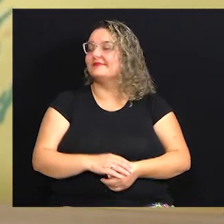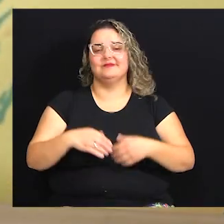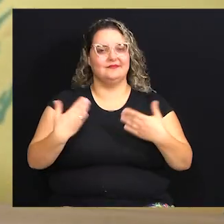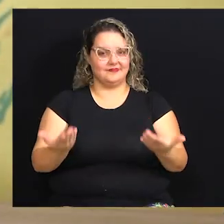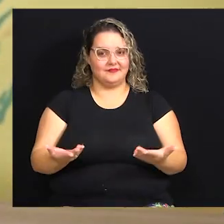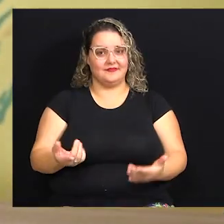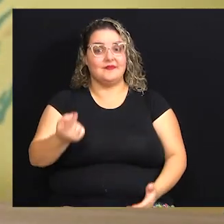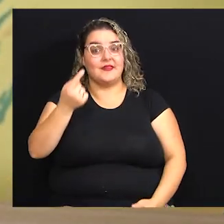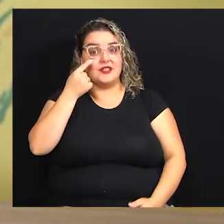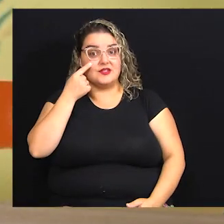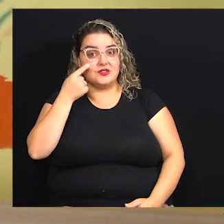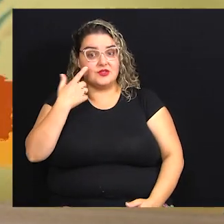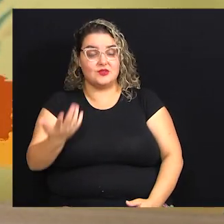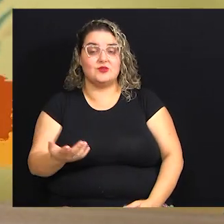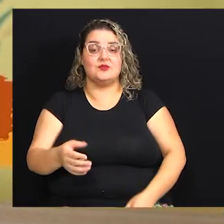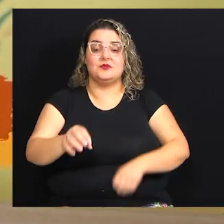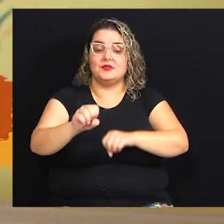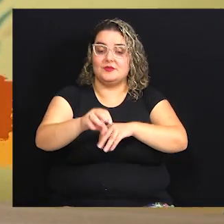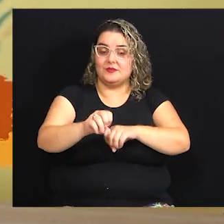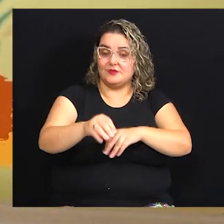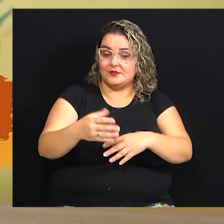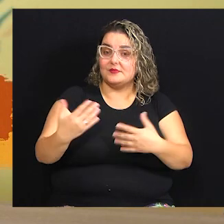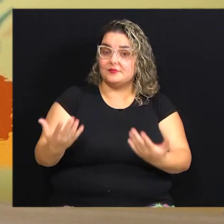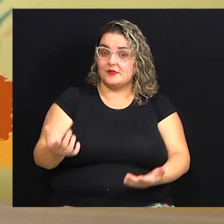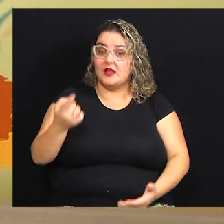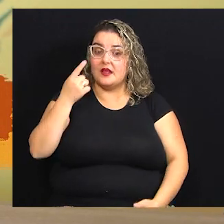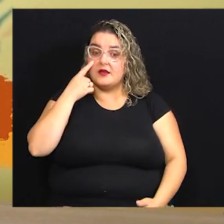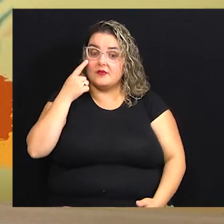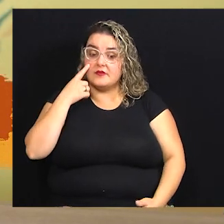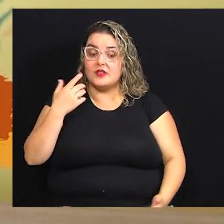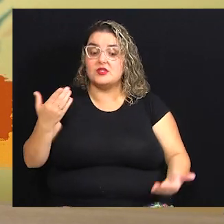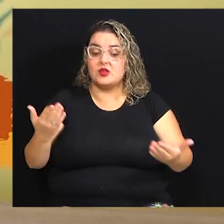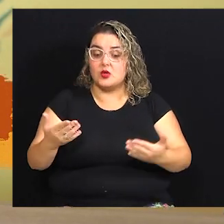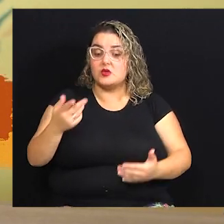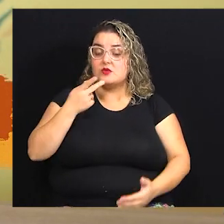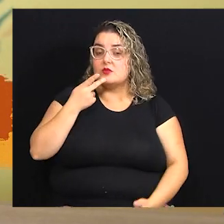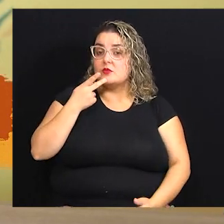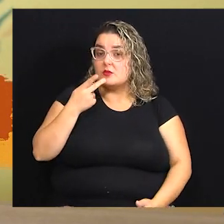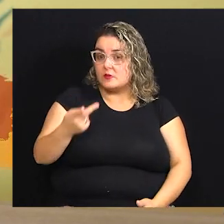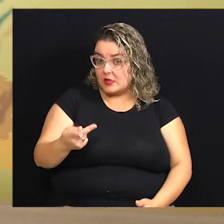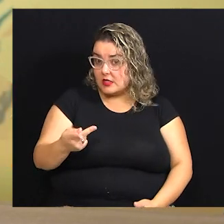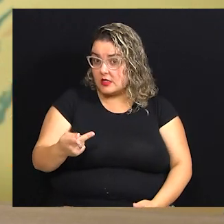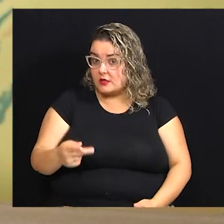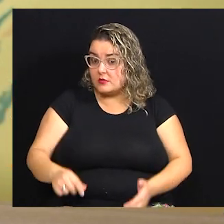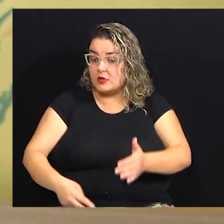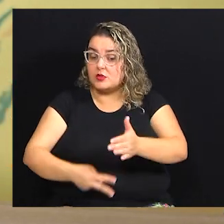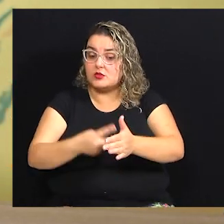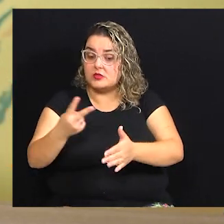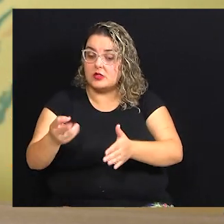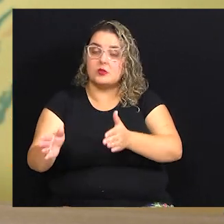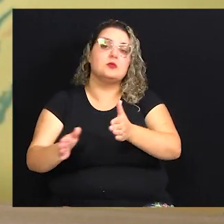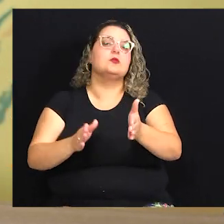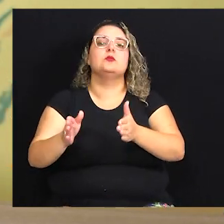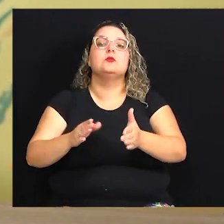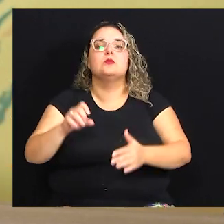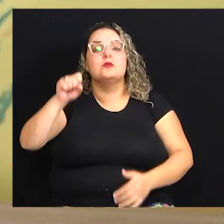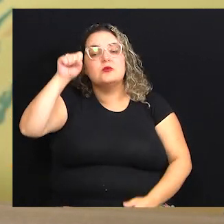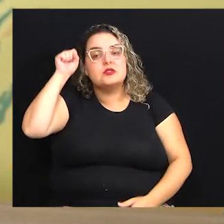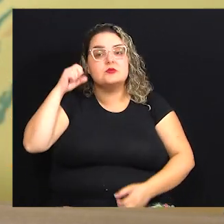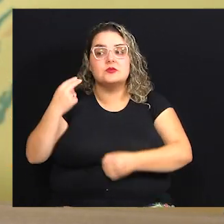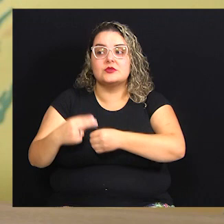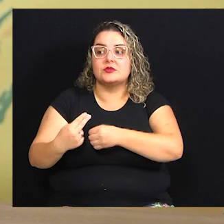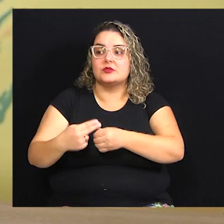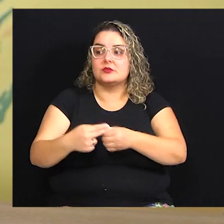Bom, é o quadro De Olho na Educação e olha, hoje a gente vai falar sobre a segunda fase do vestibular da